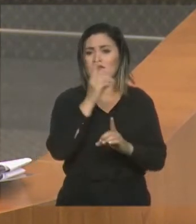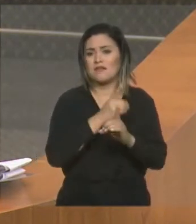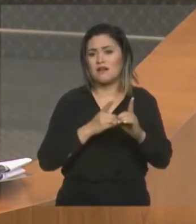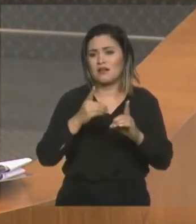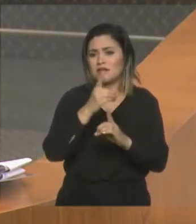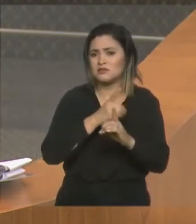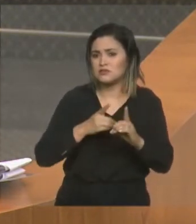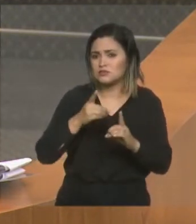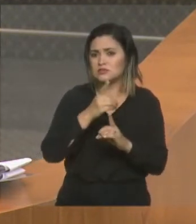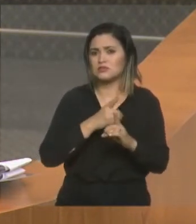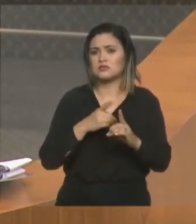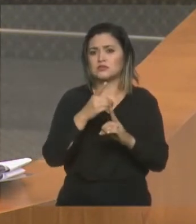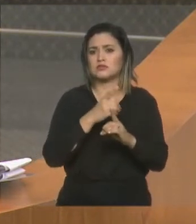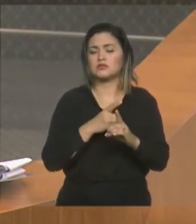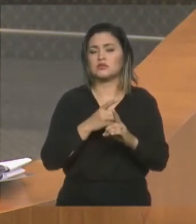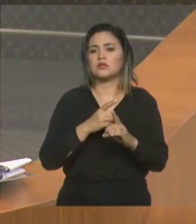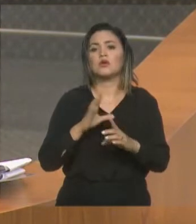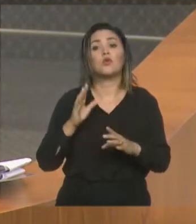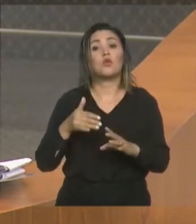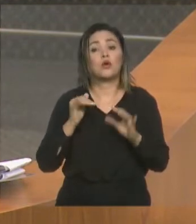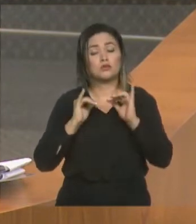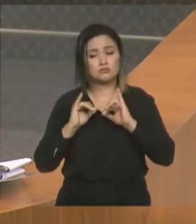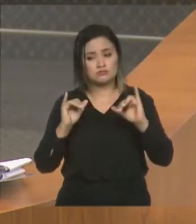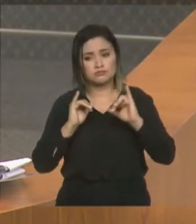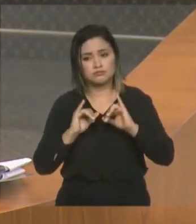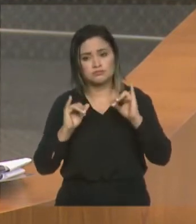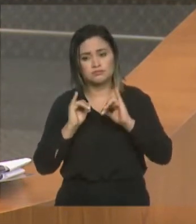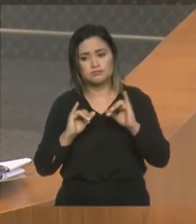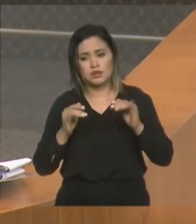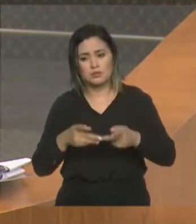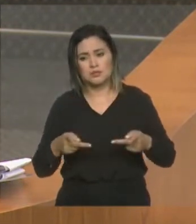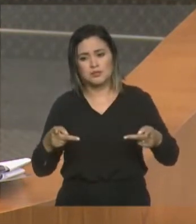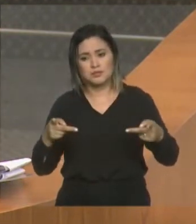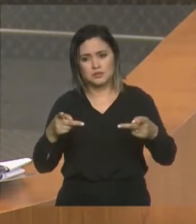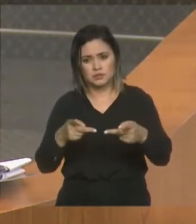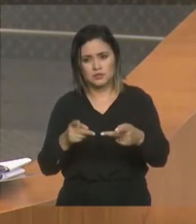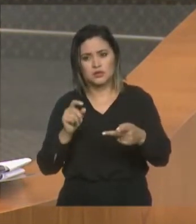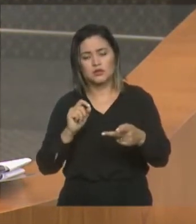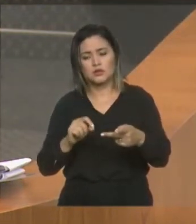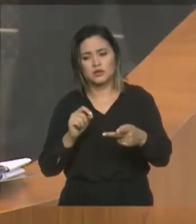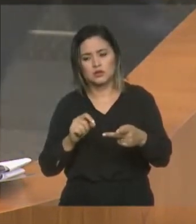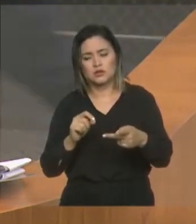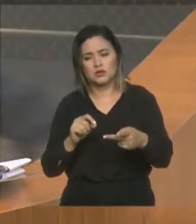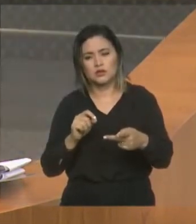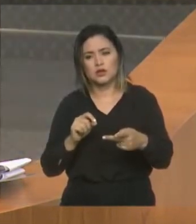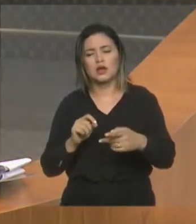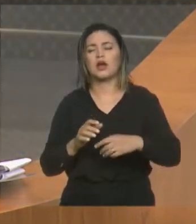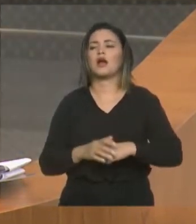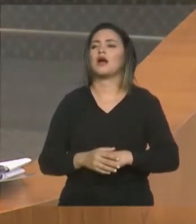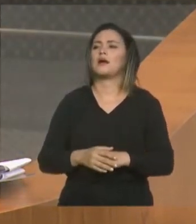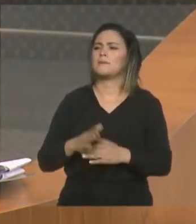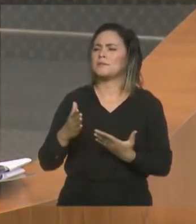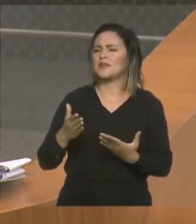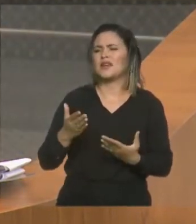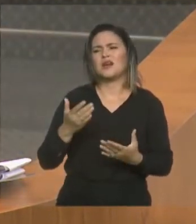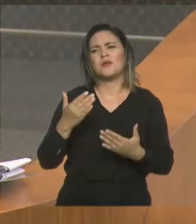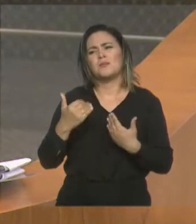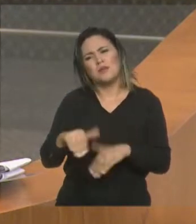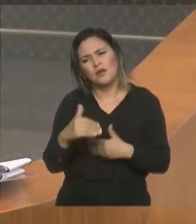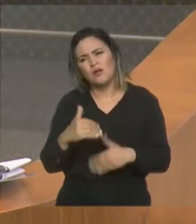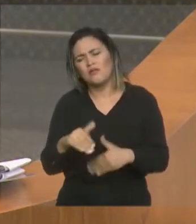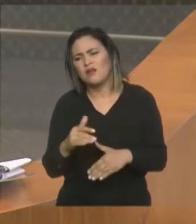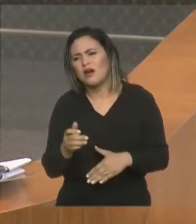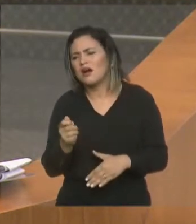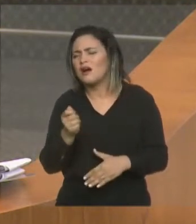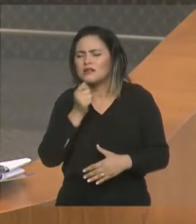dizer também, quando eles denunciam o promotor, que ainda está em validade o processo. e se denuncia, o recorre na segunda instância. A